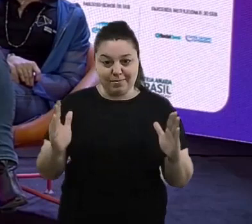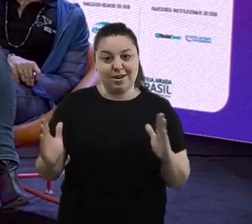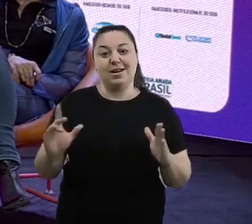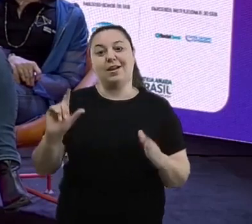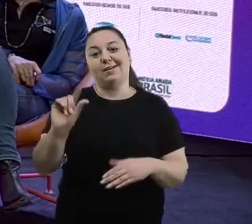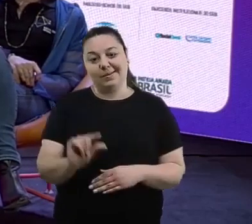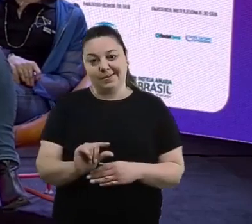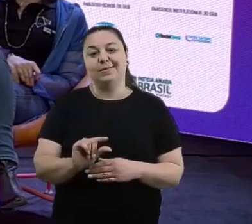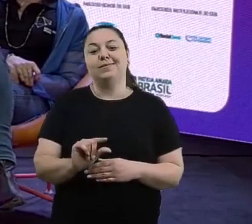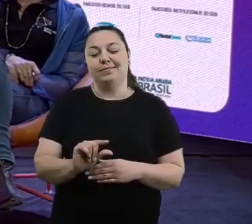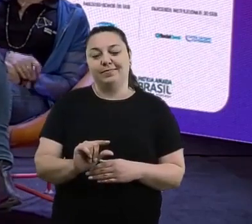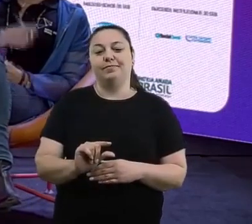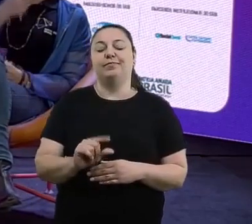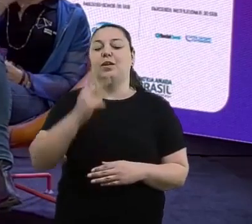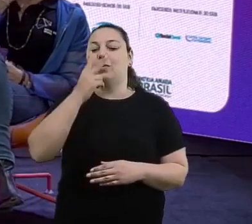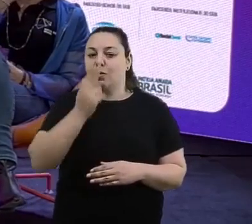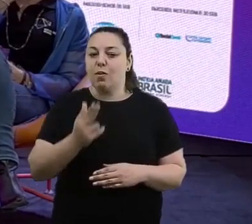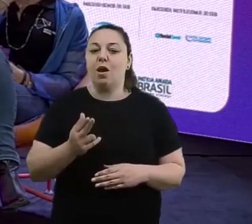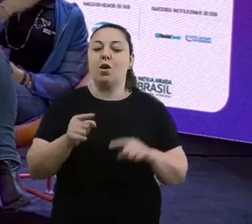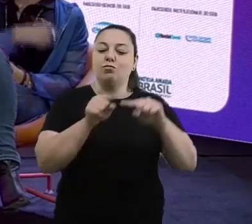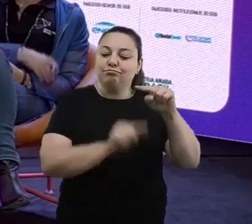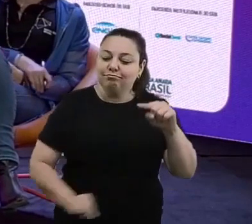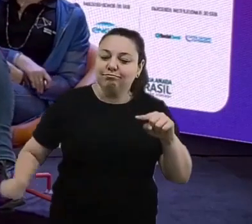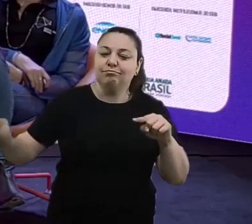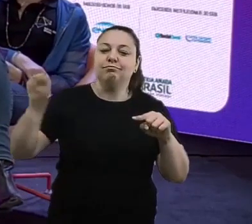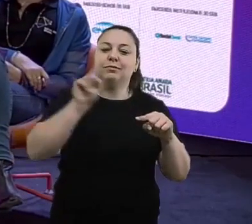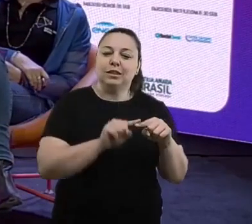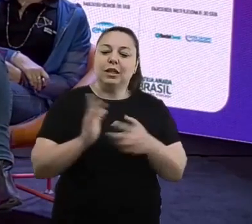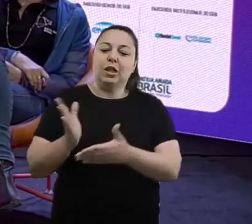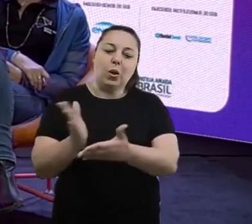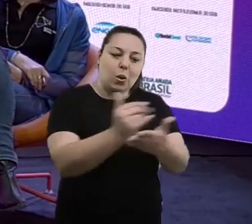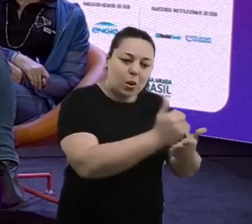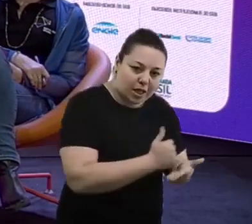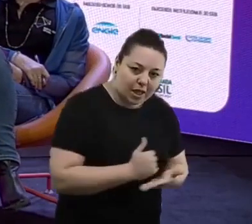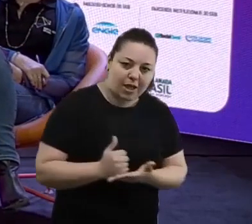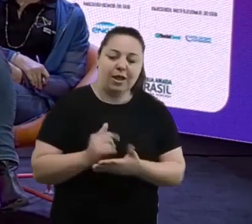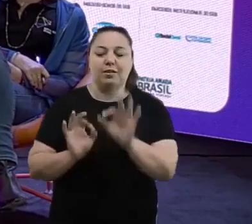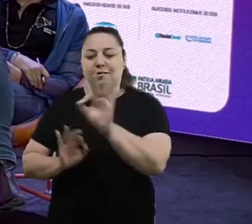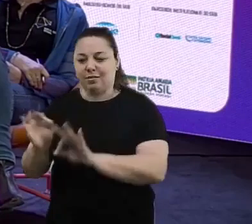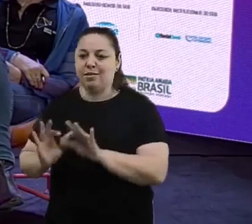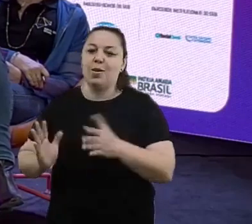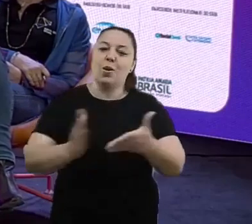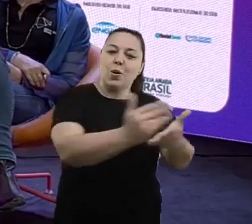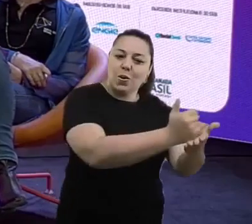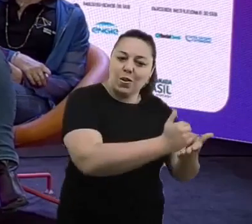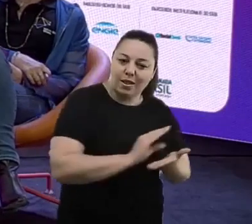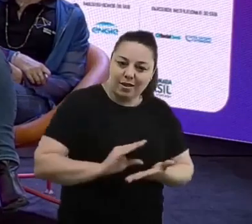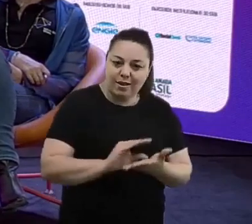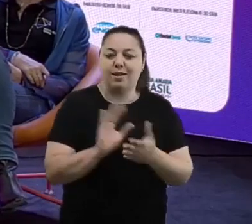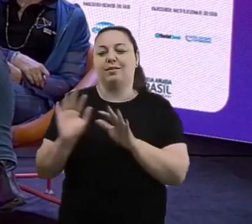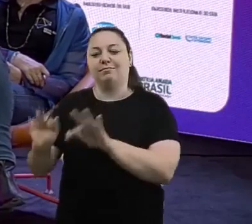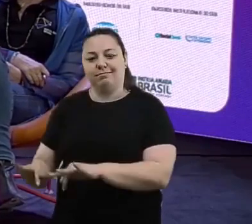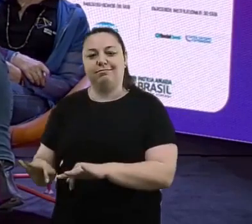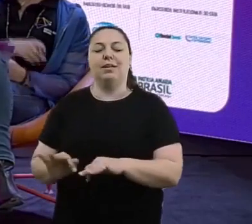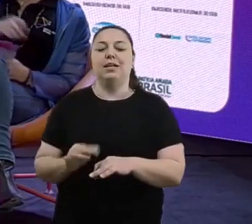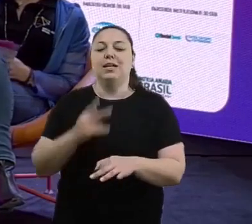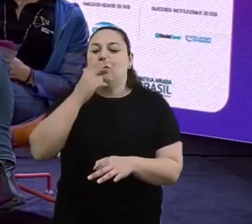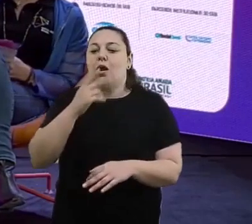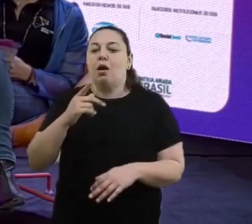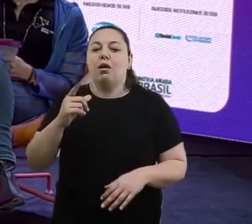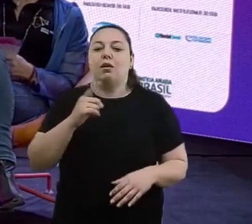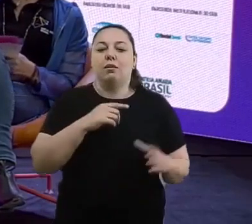Gerais, gerando alertas sobre o risco de desabastecimento durante e pós-pandemia. Então, como eu disse, dentro dos problemas que a gente gostaria